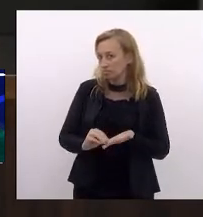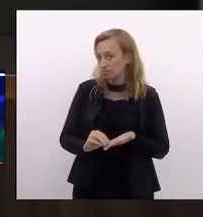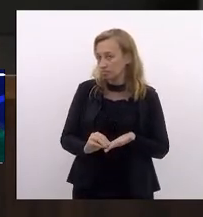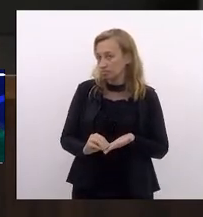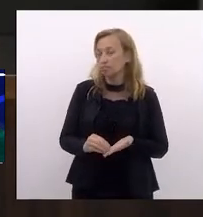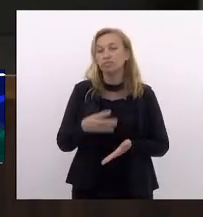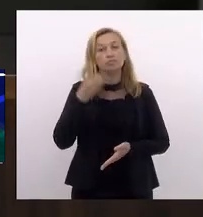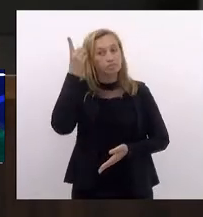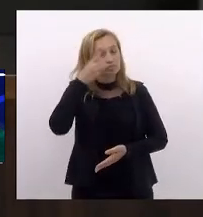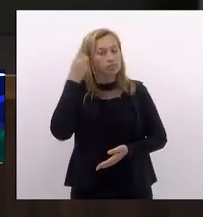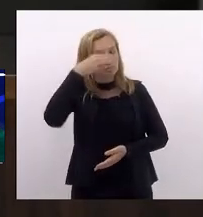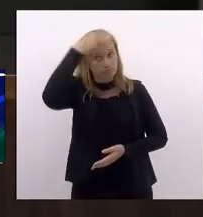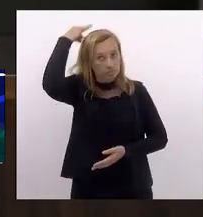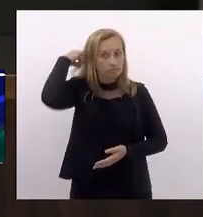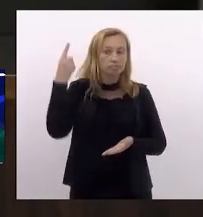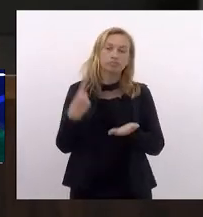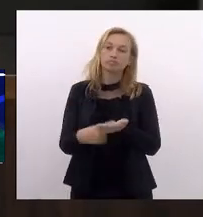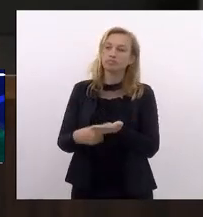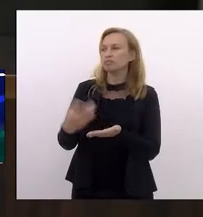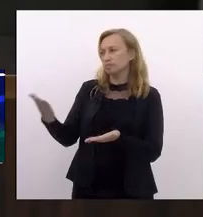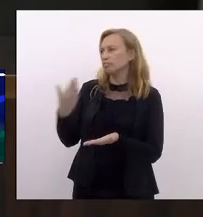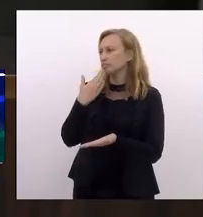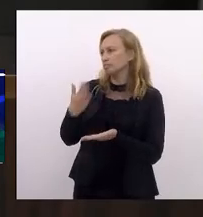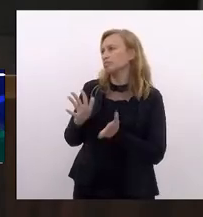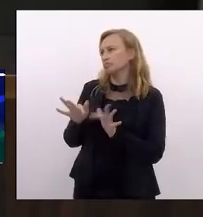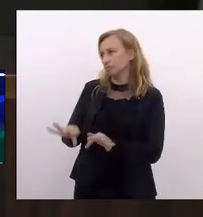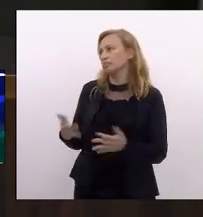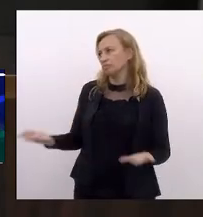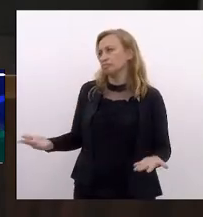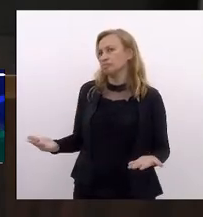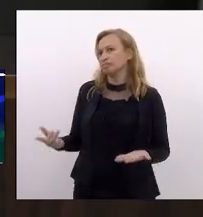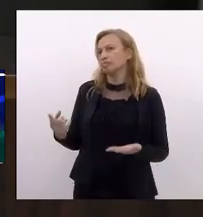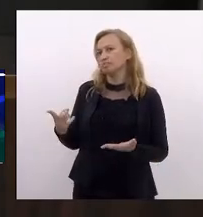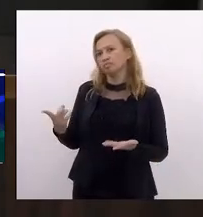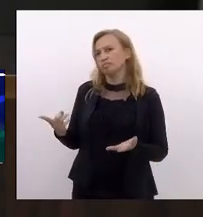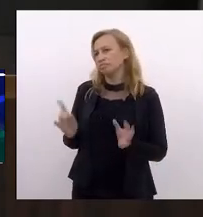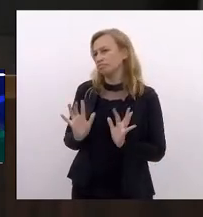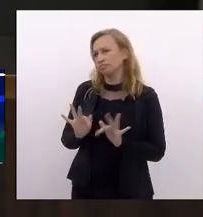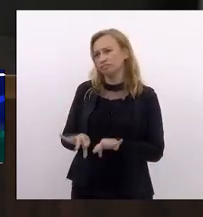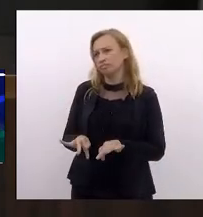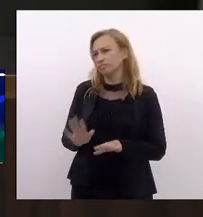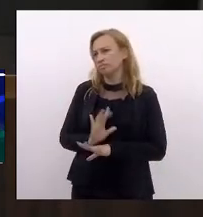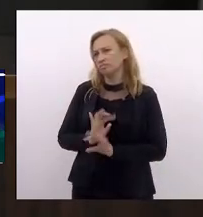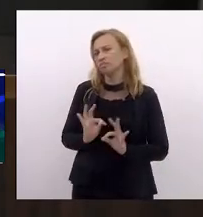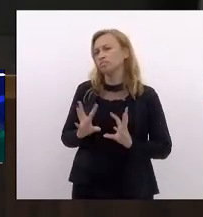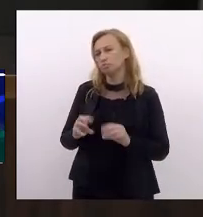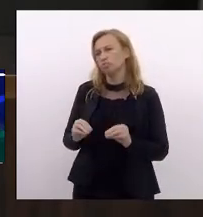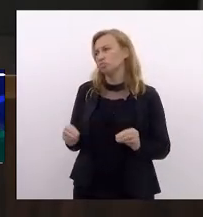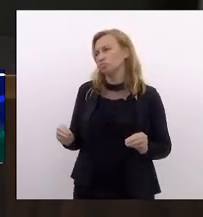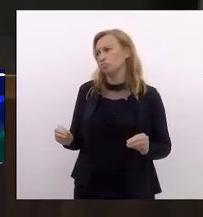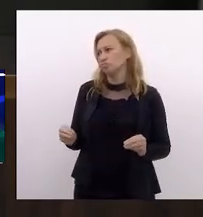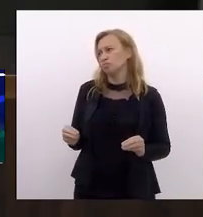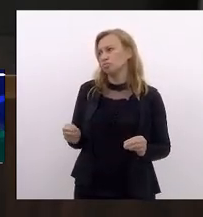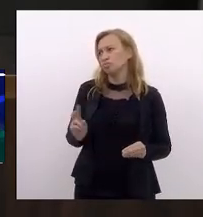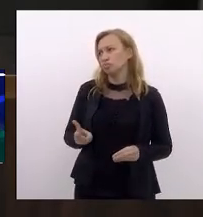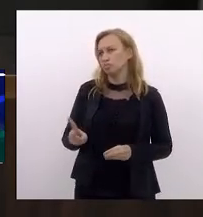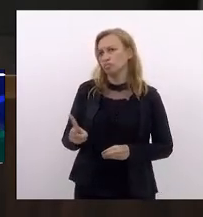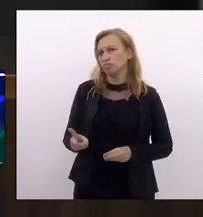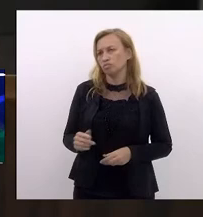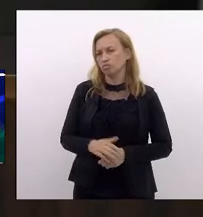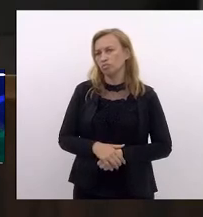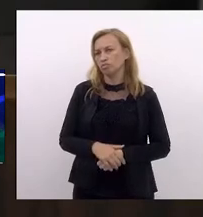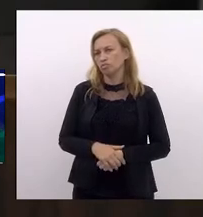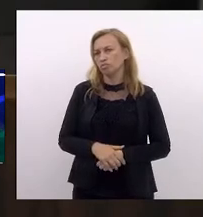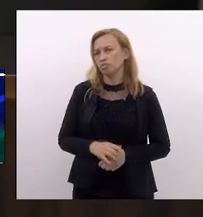Deputado Márcio faz uma conta para pedir forma final que aí te mata e fica desse jeito e já vai à sanção